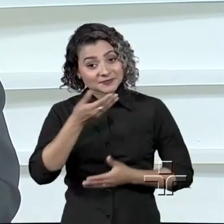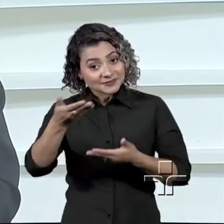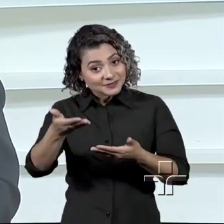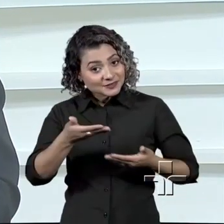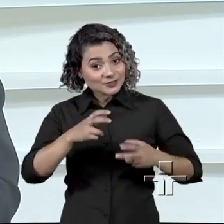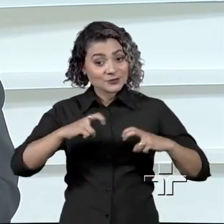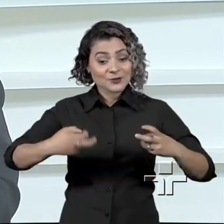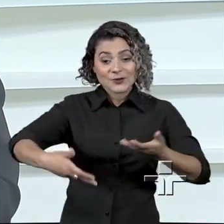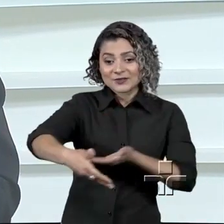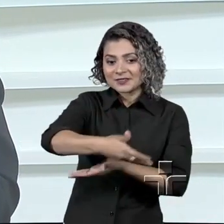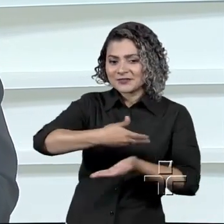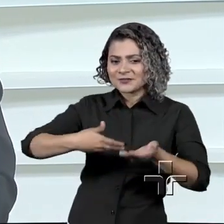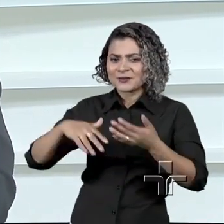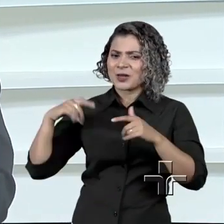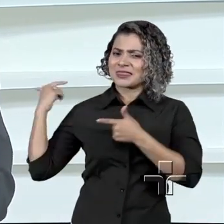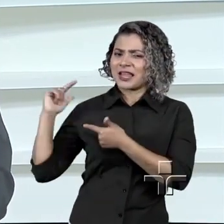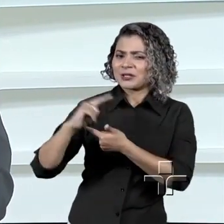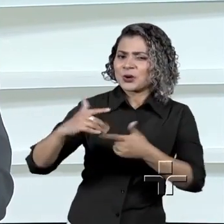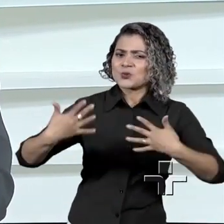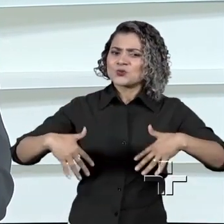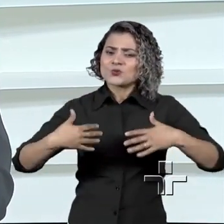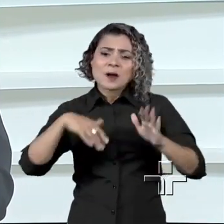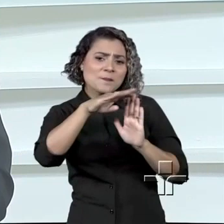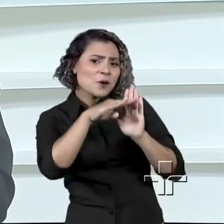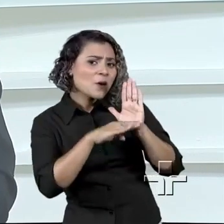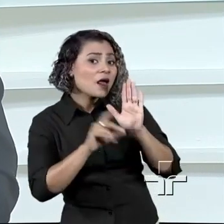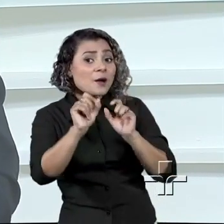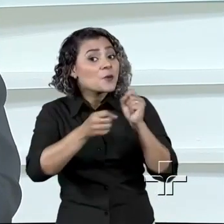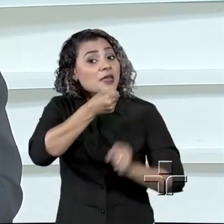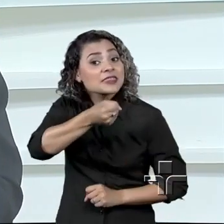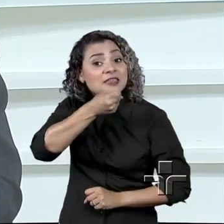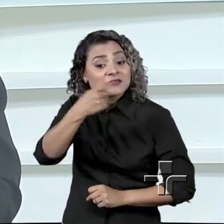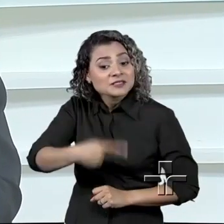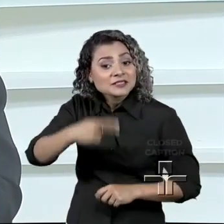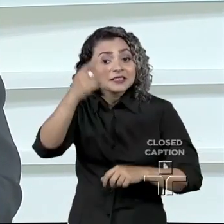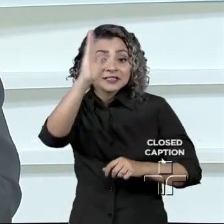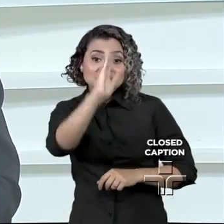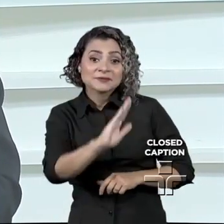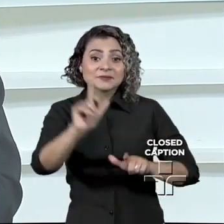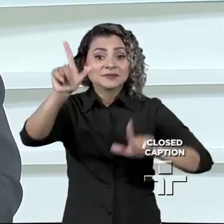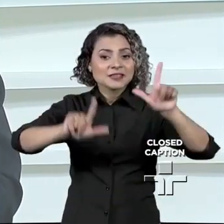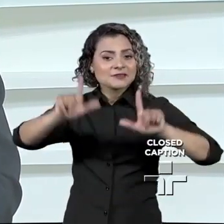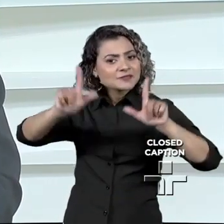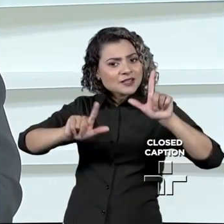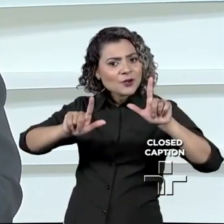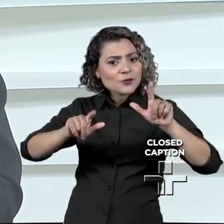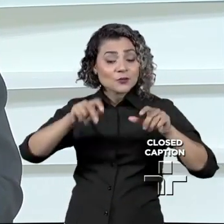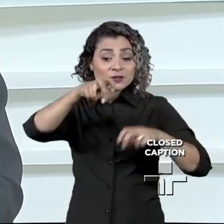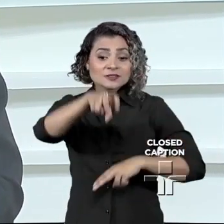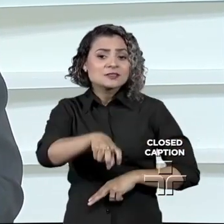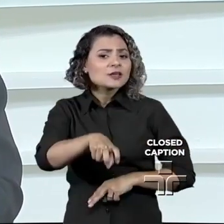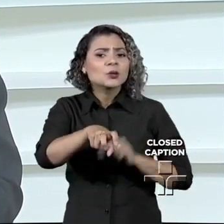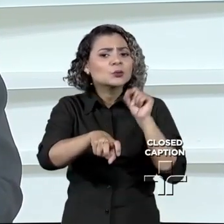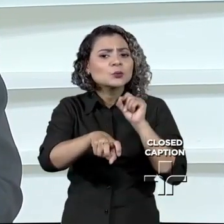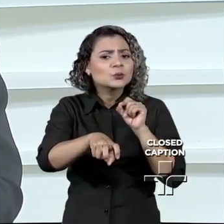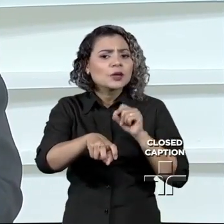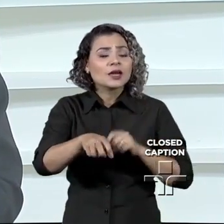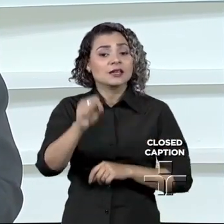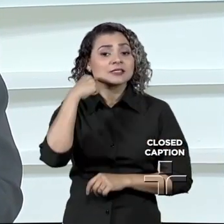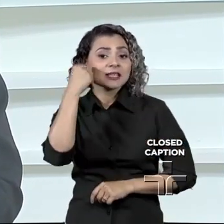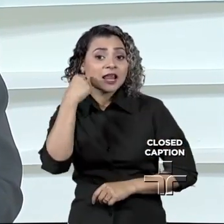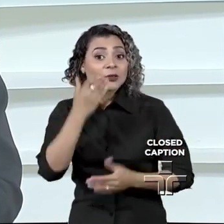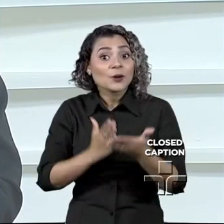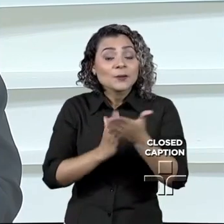Bem-vindos ao Roda Viva, o mais tradicional programa de entrevistas da TV brasileira. No centro da roda está a